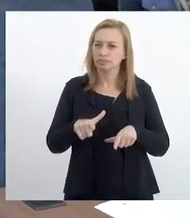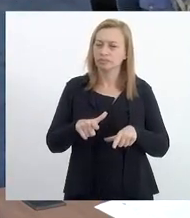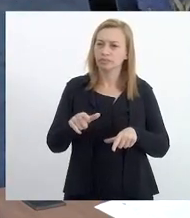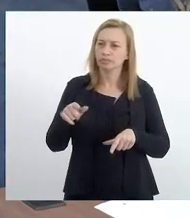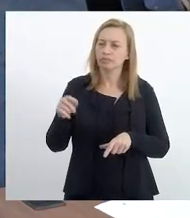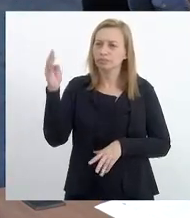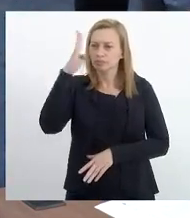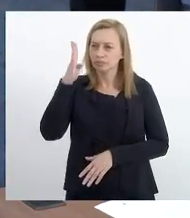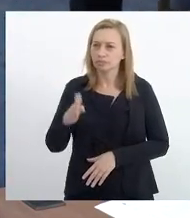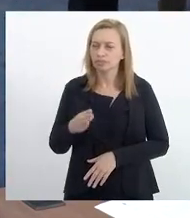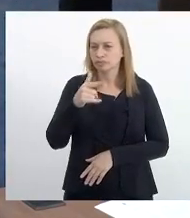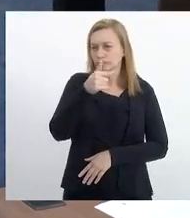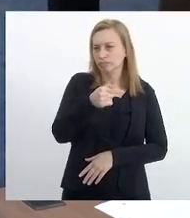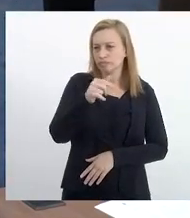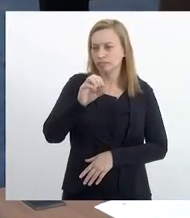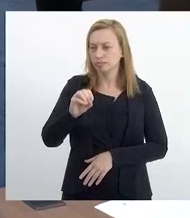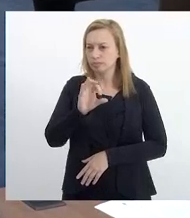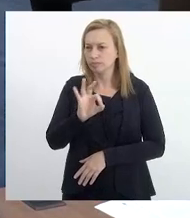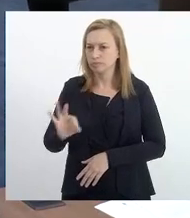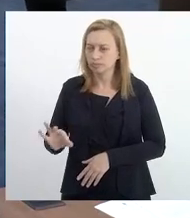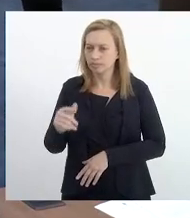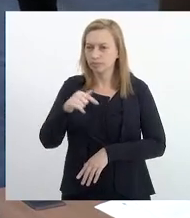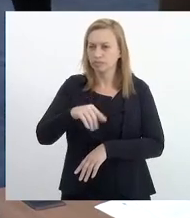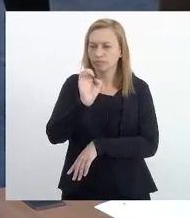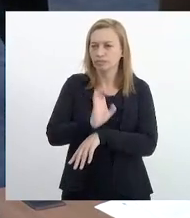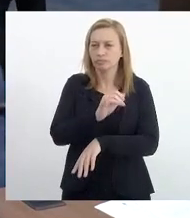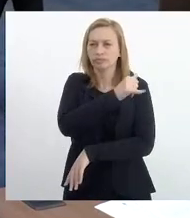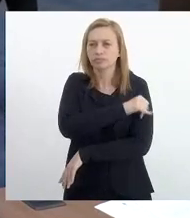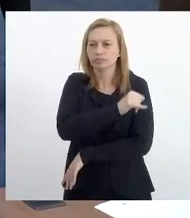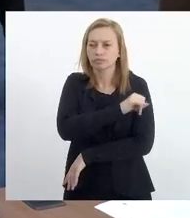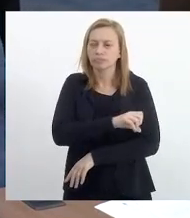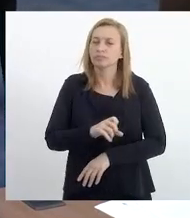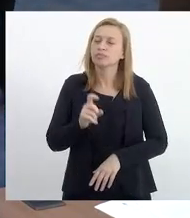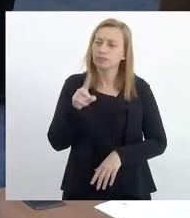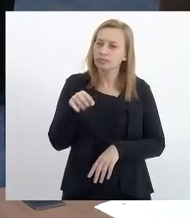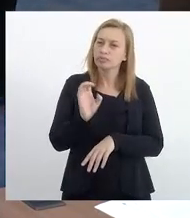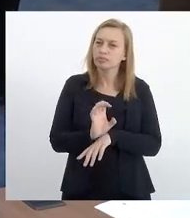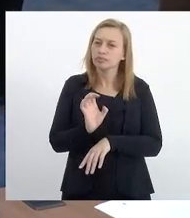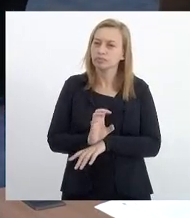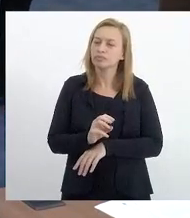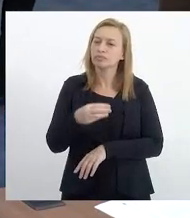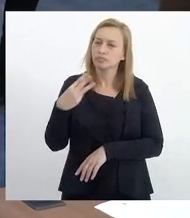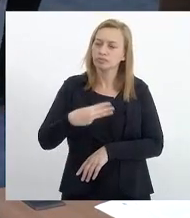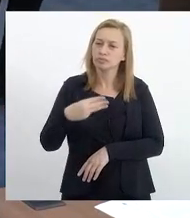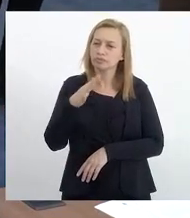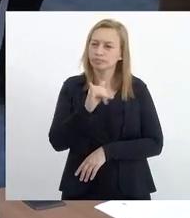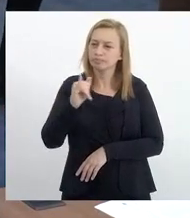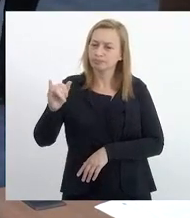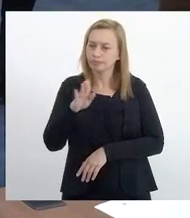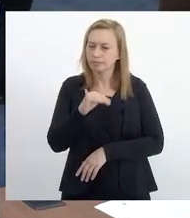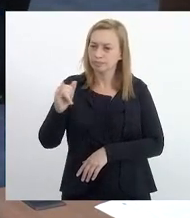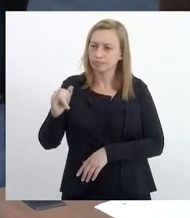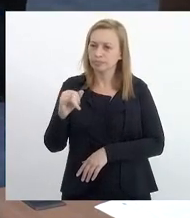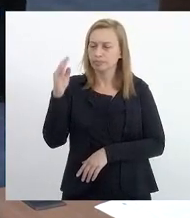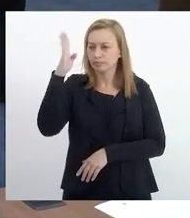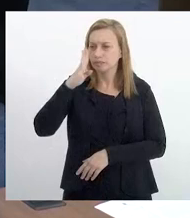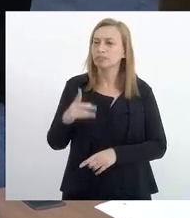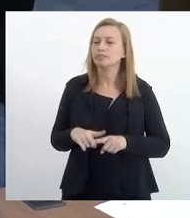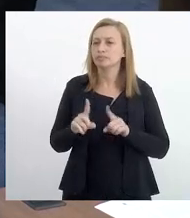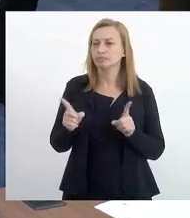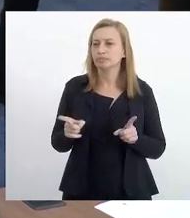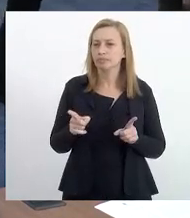no estado do Rio de Janeiro. Um estado que é o terceiro PIB do Brasil, mas que